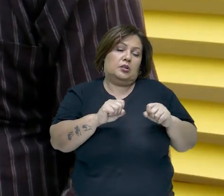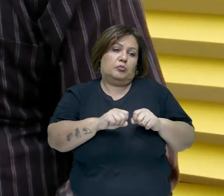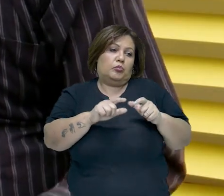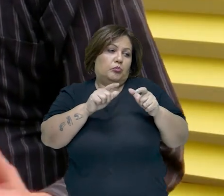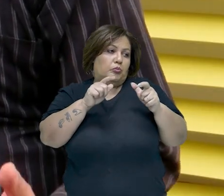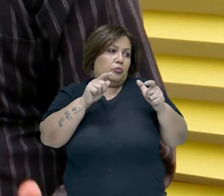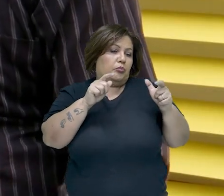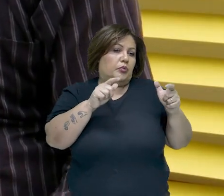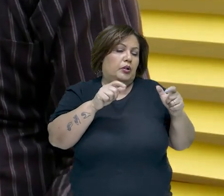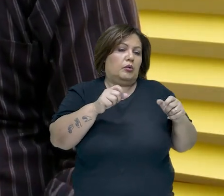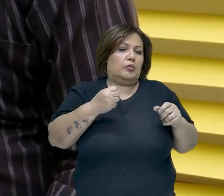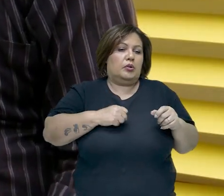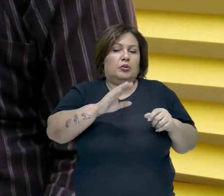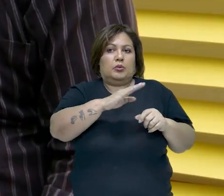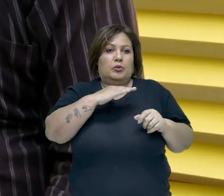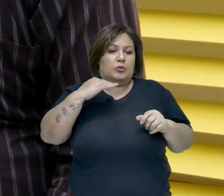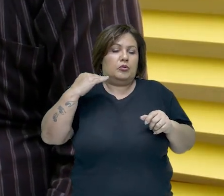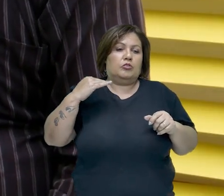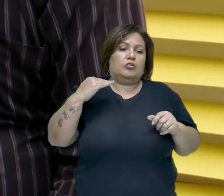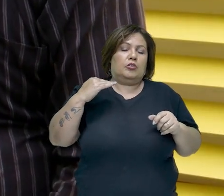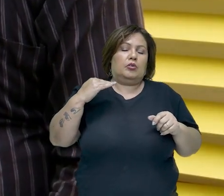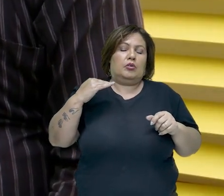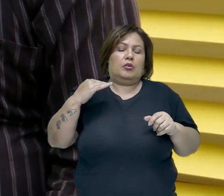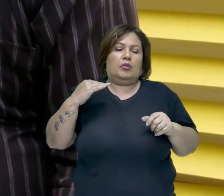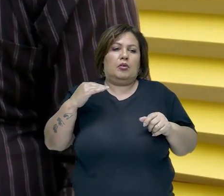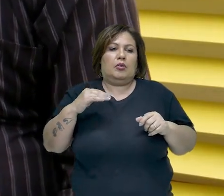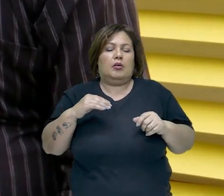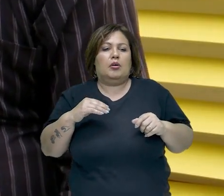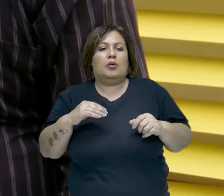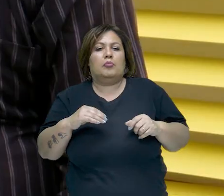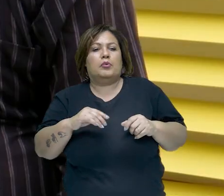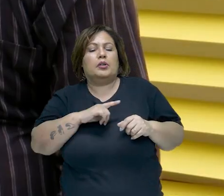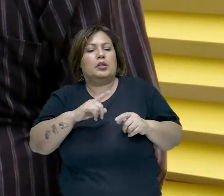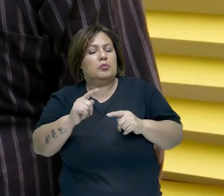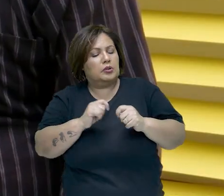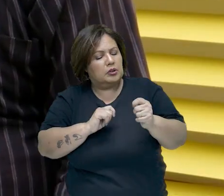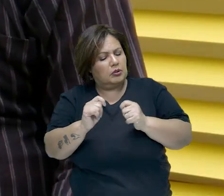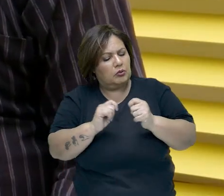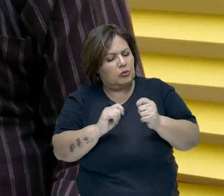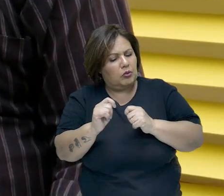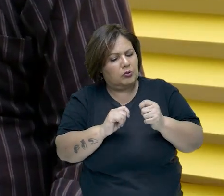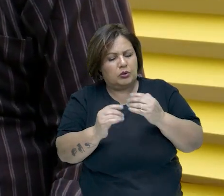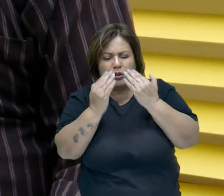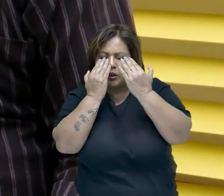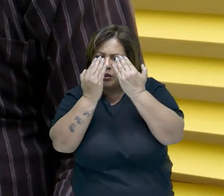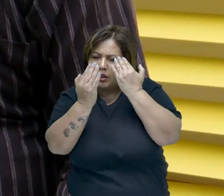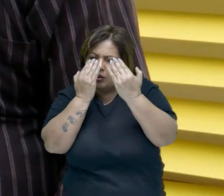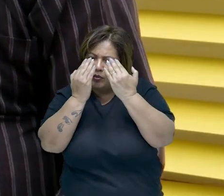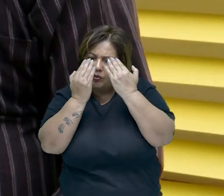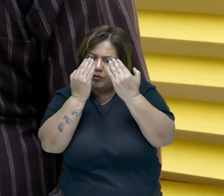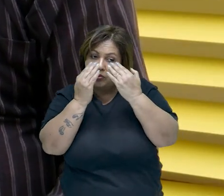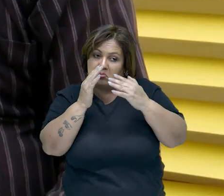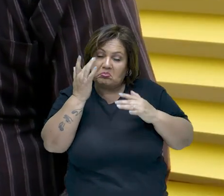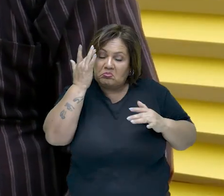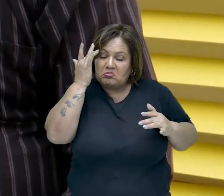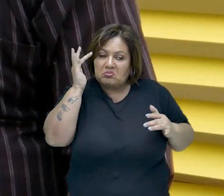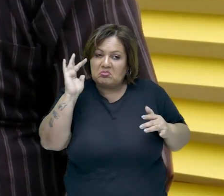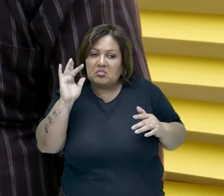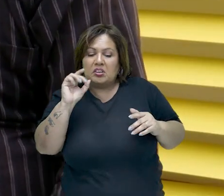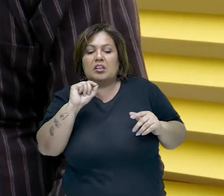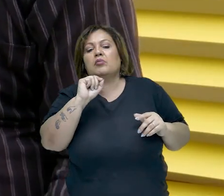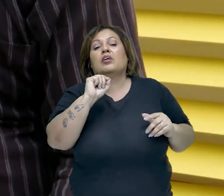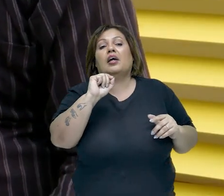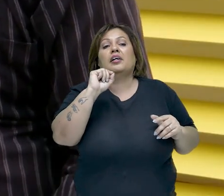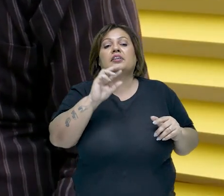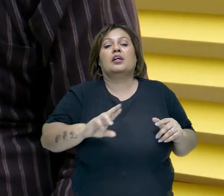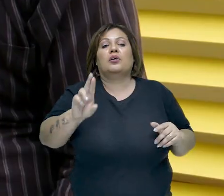aumento de taxas de homicídio, exatamente porque não se tem controle, não se tem avaliação psicológica, não se sabe quem